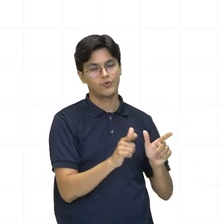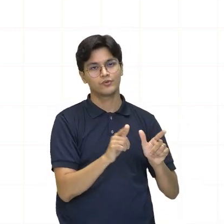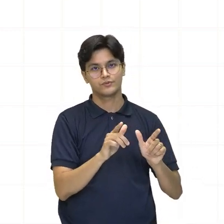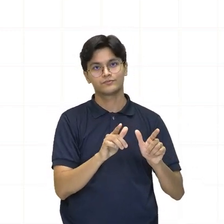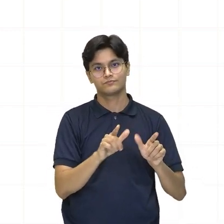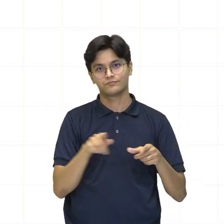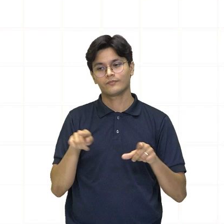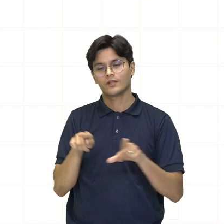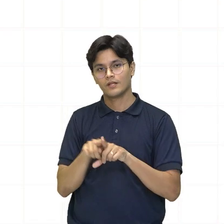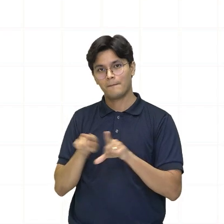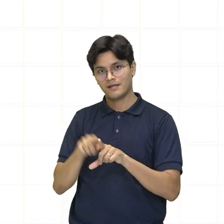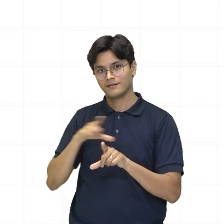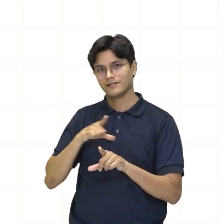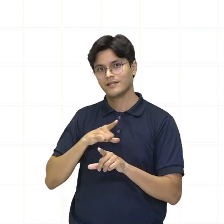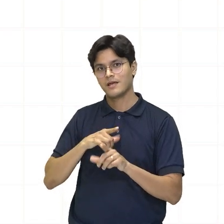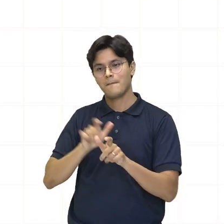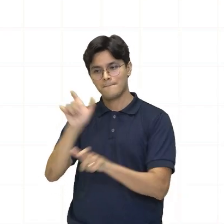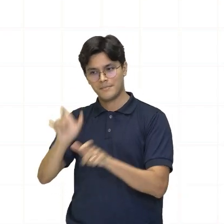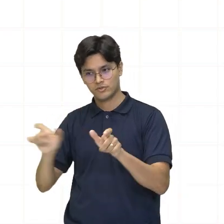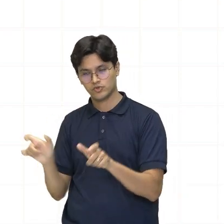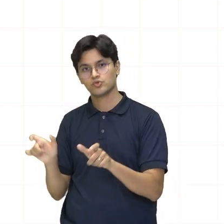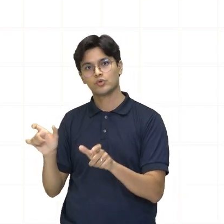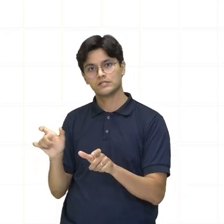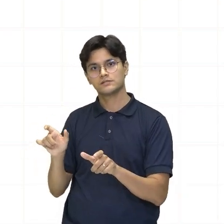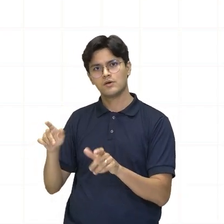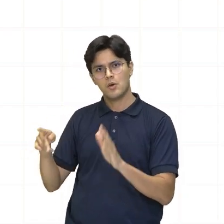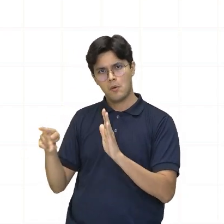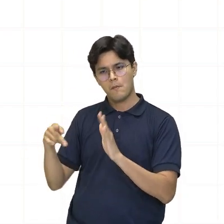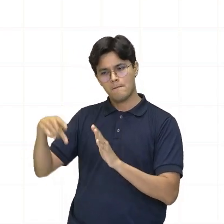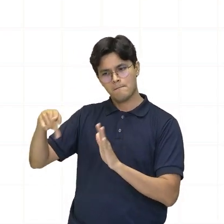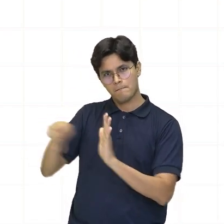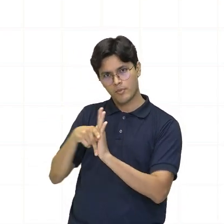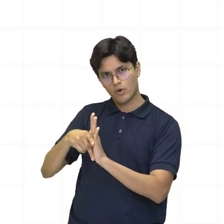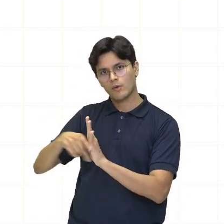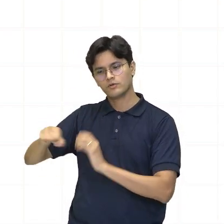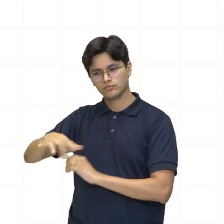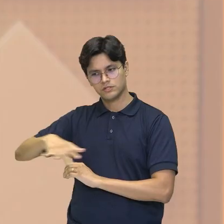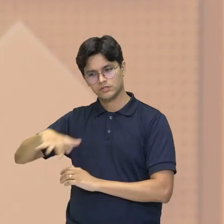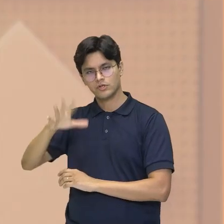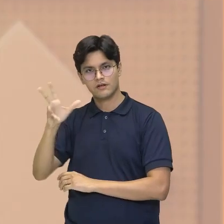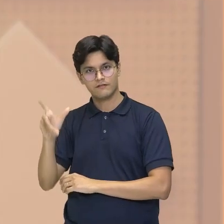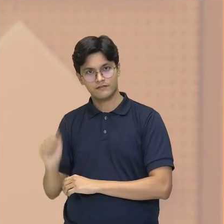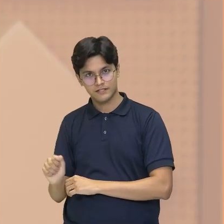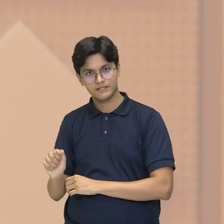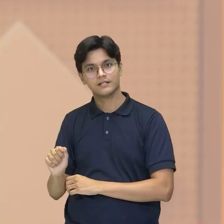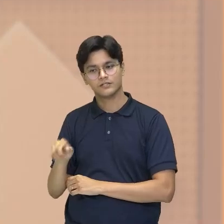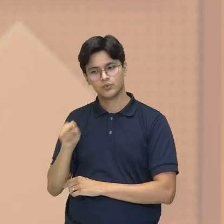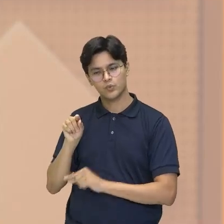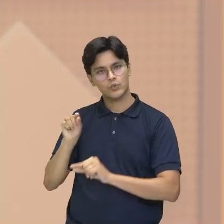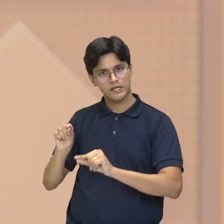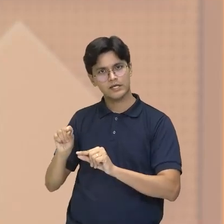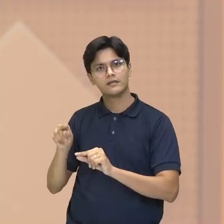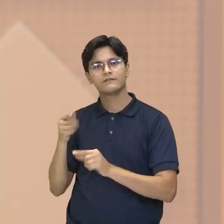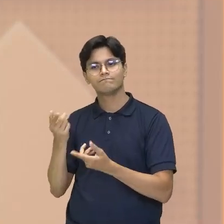próprio território africano que vai fazer essa intermediação desses negros na condição de escravizado. Lembram que eu falei